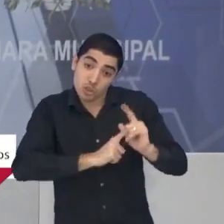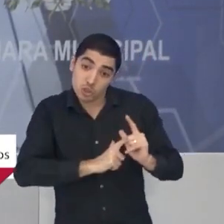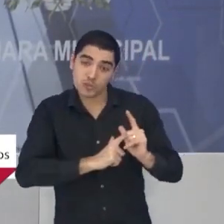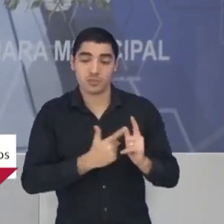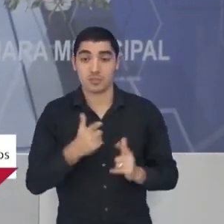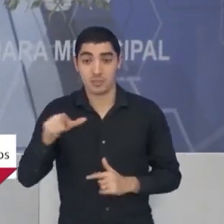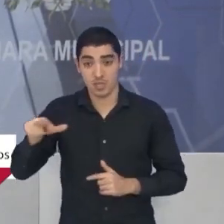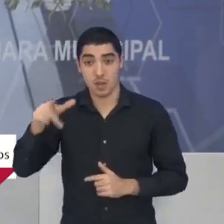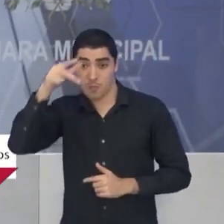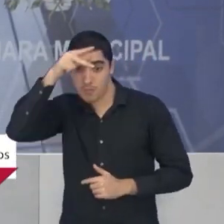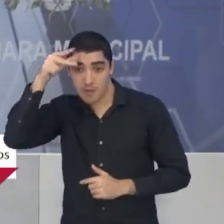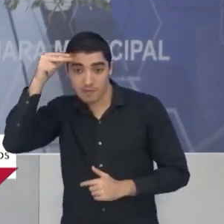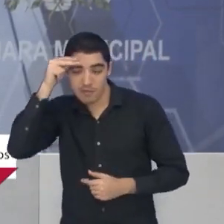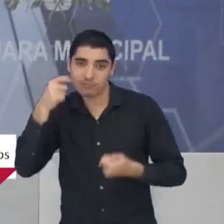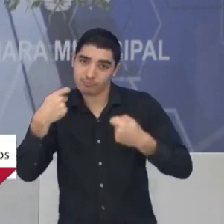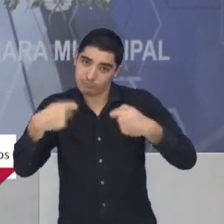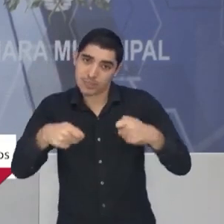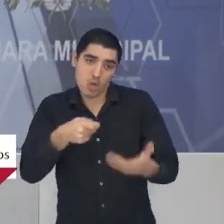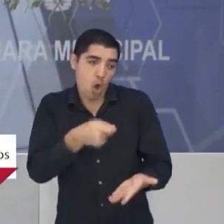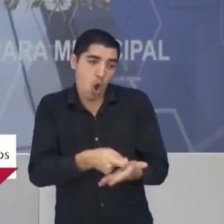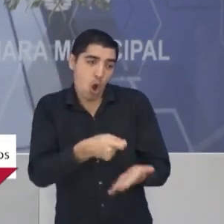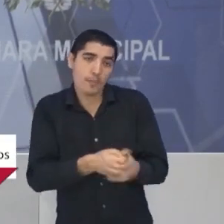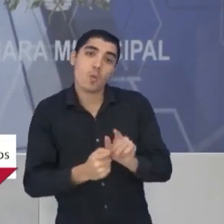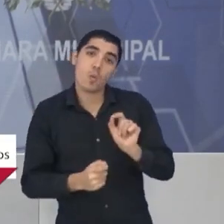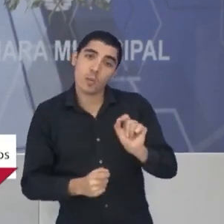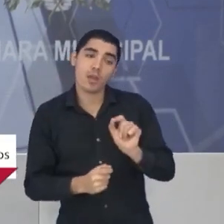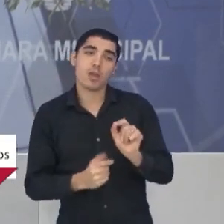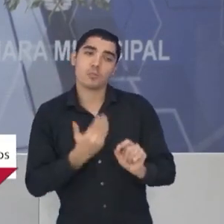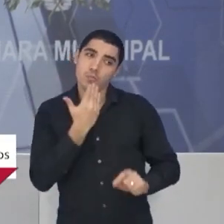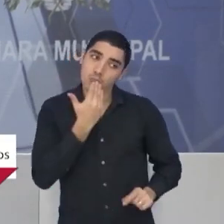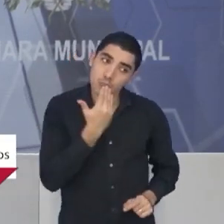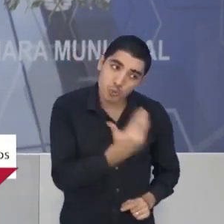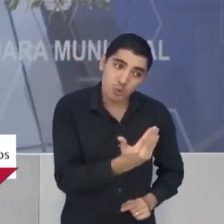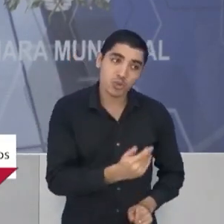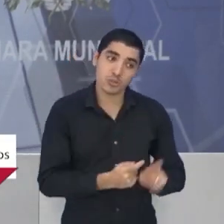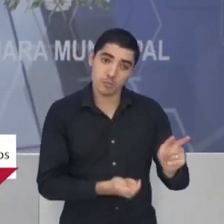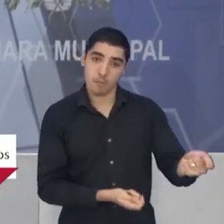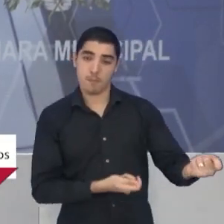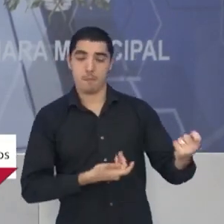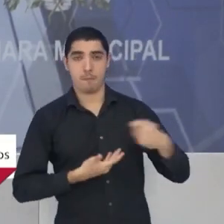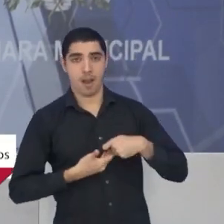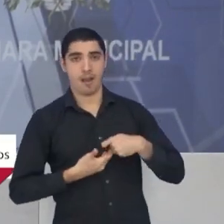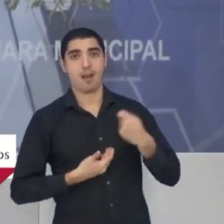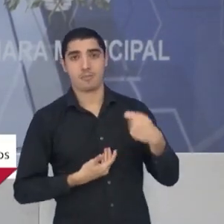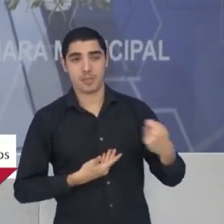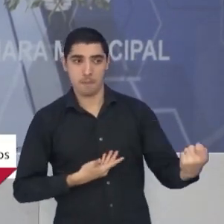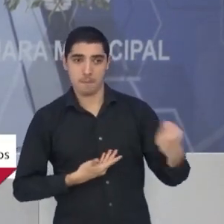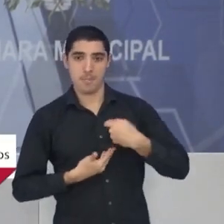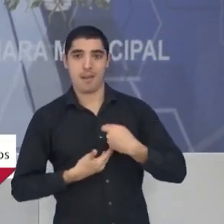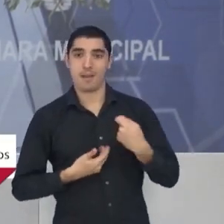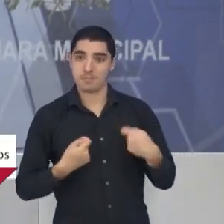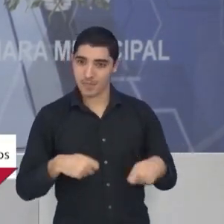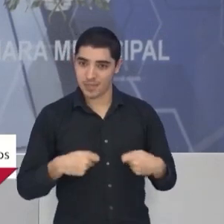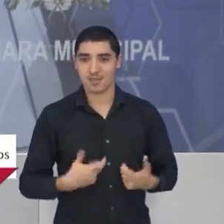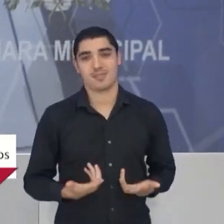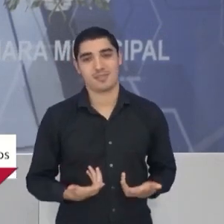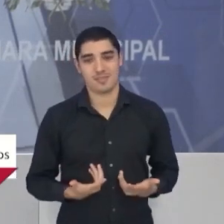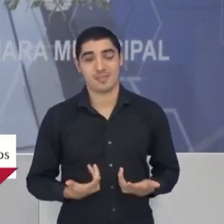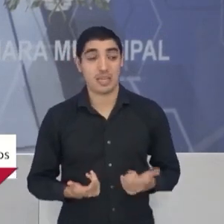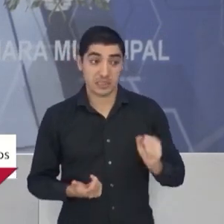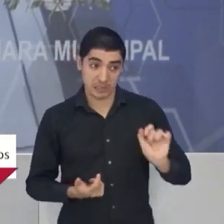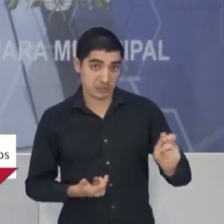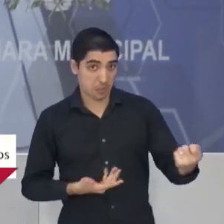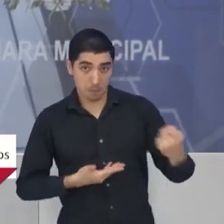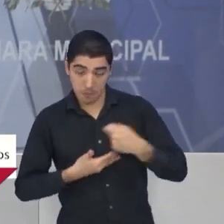a prefeita tem obrigação funcional ecita o seu próprio Car e as suas responsabilidades